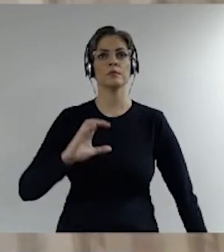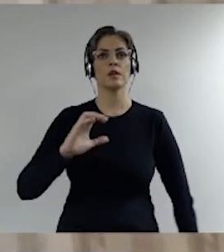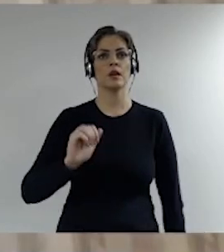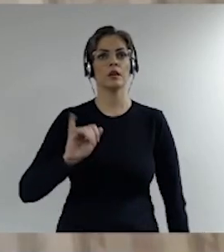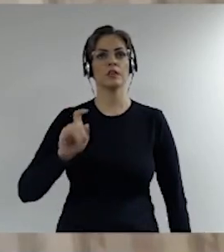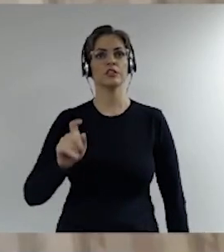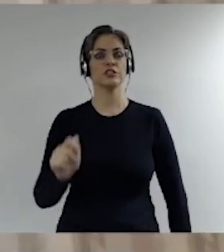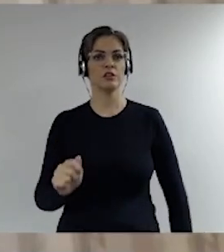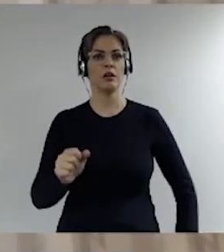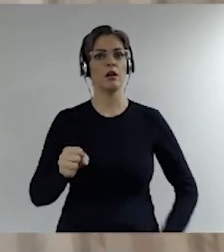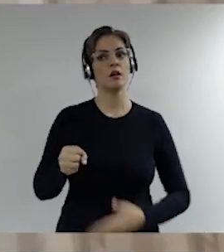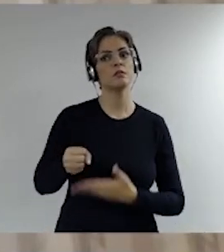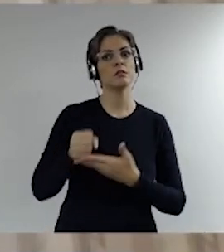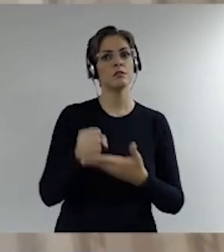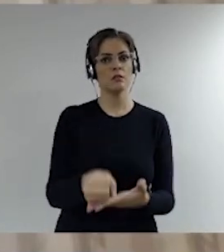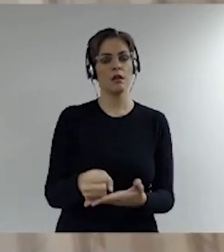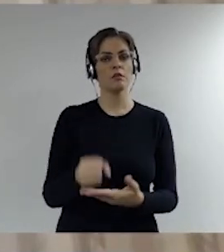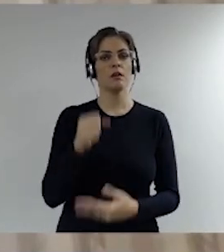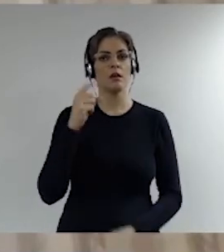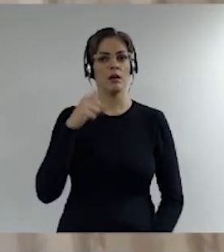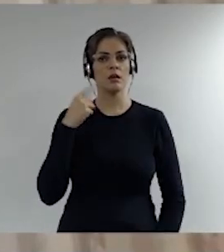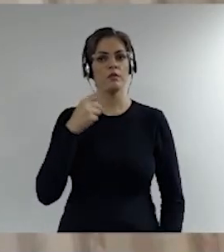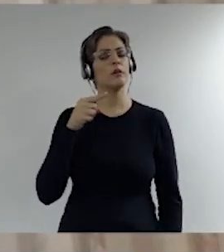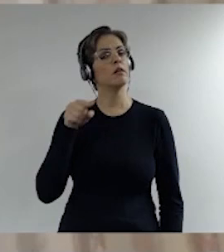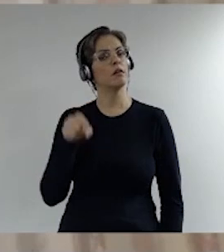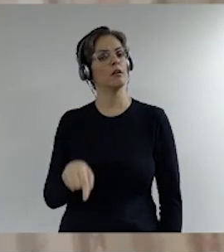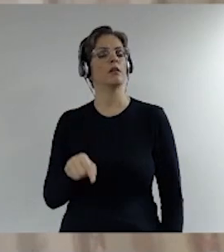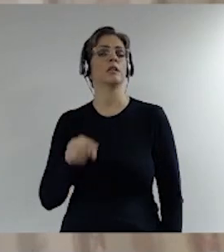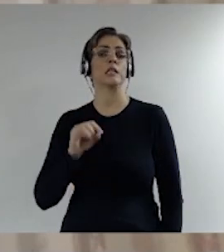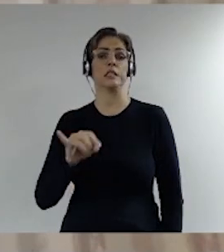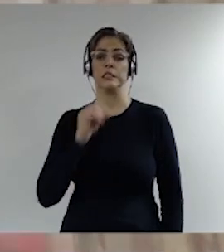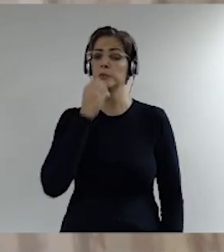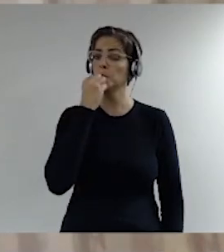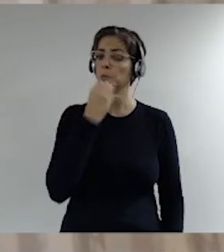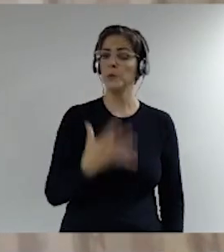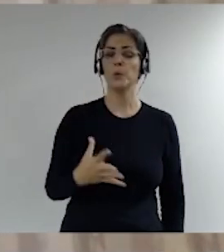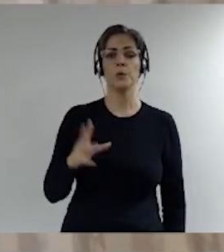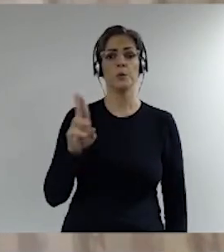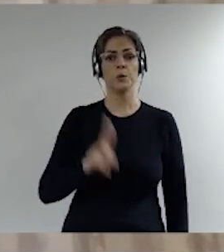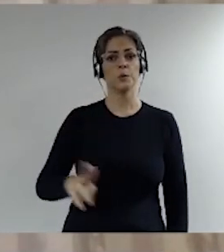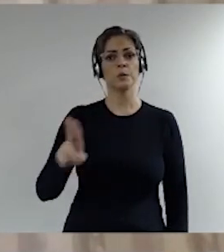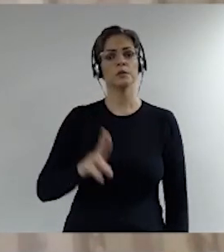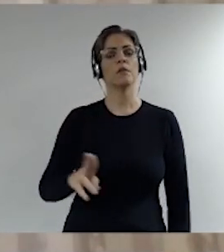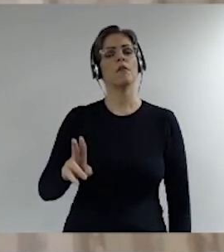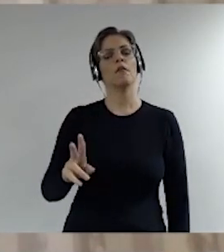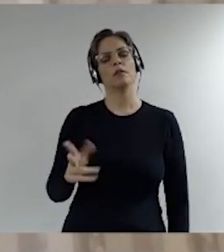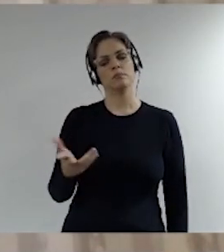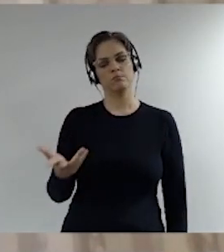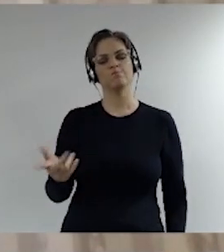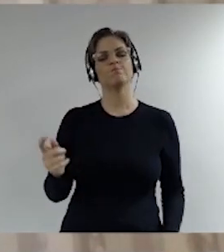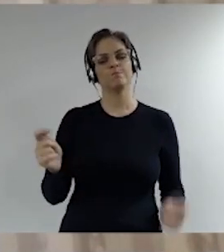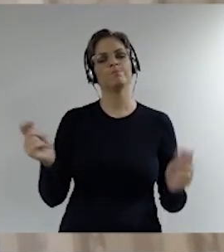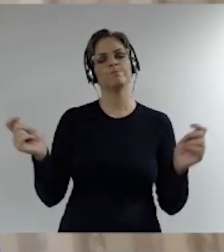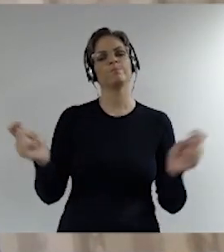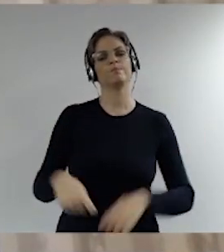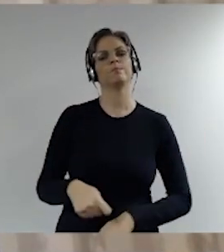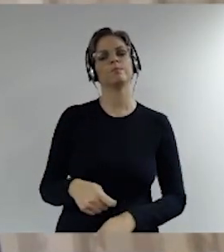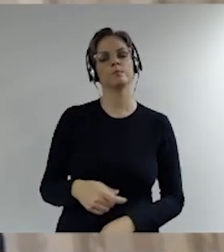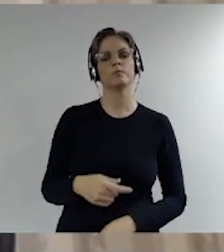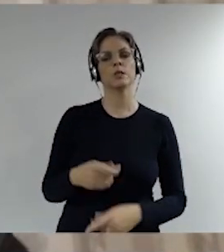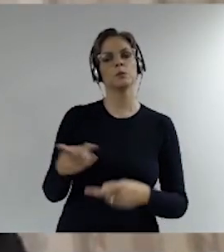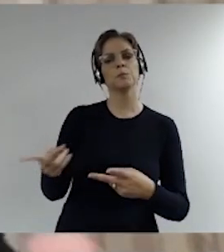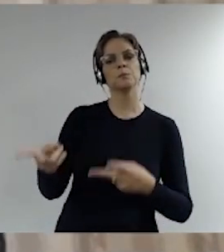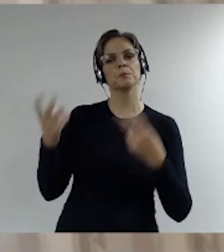a instituição através da qual, se for bem utilizada, a advocacia vai perceber